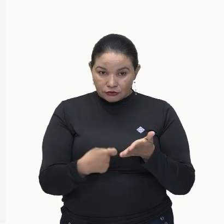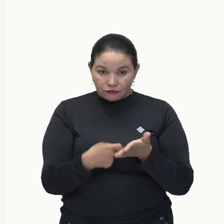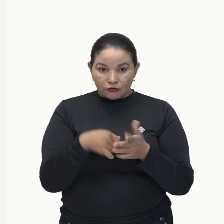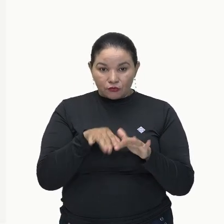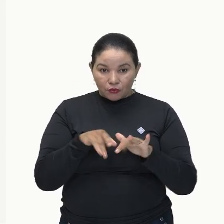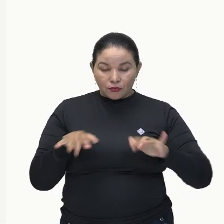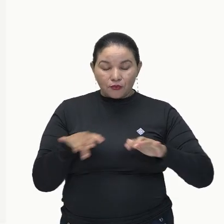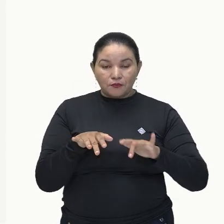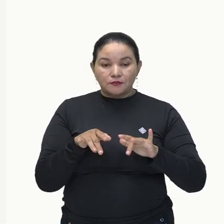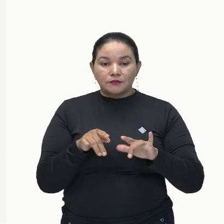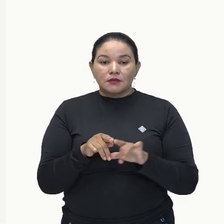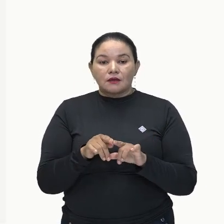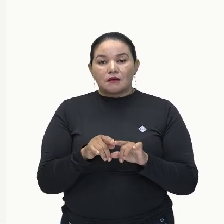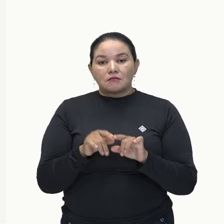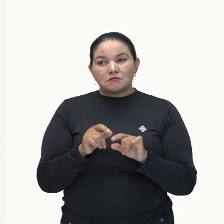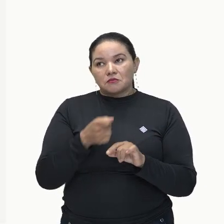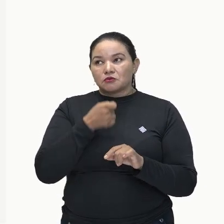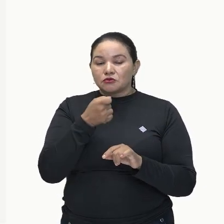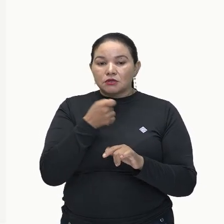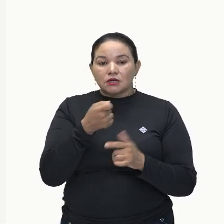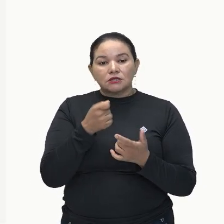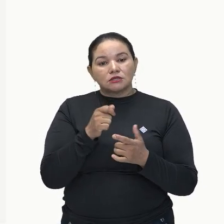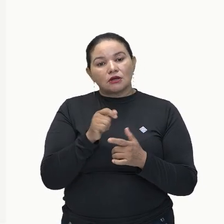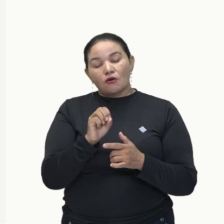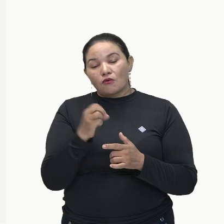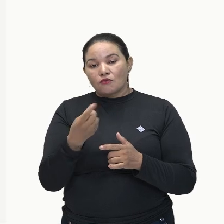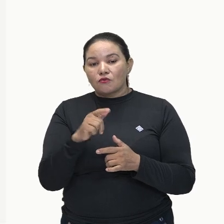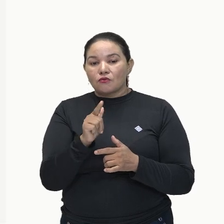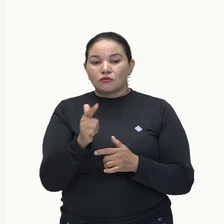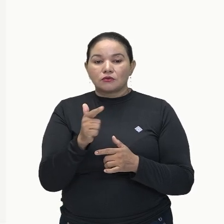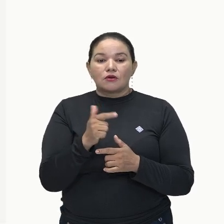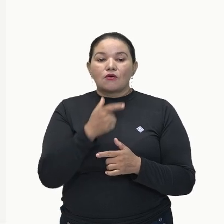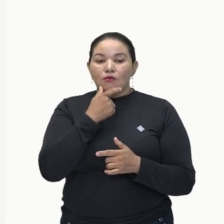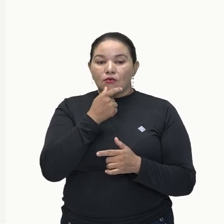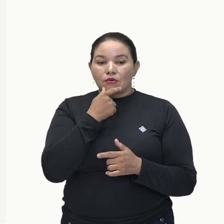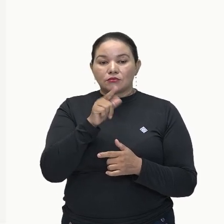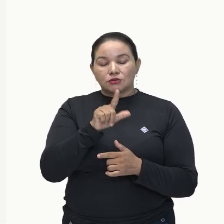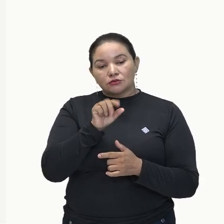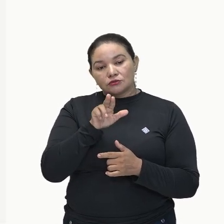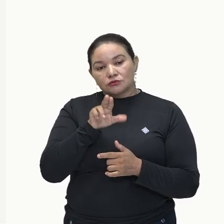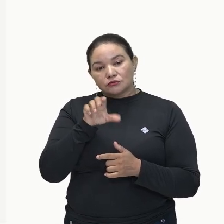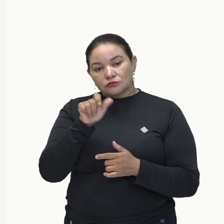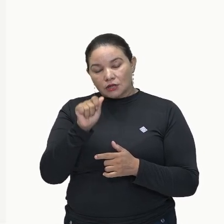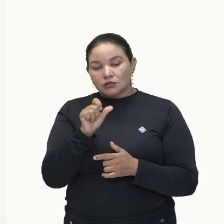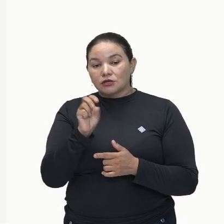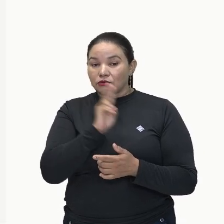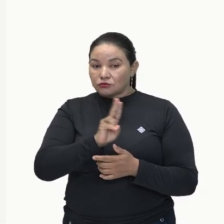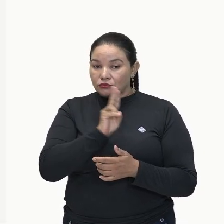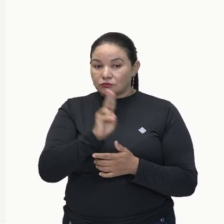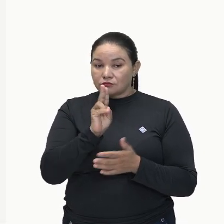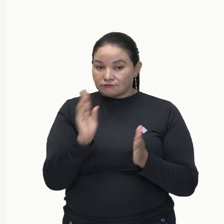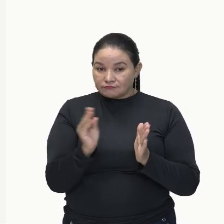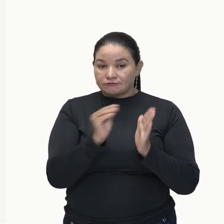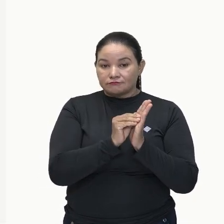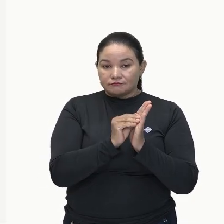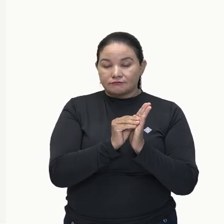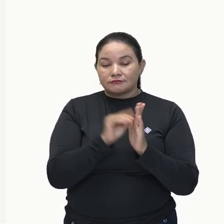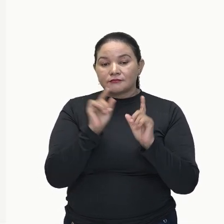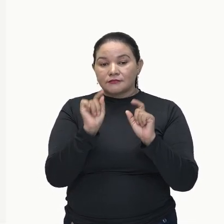necessariamente um jornalista. Né? Nesse caso aqui, ó, é o Lucas Mascarenhas de Miranda, que ele é